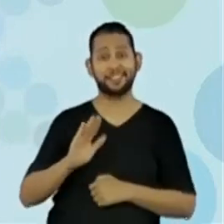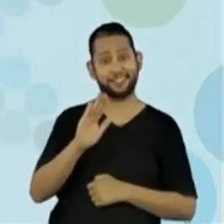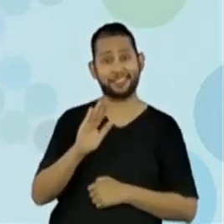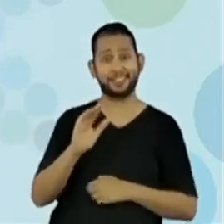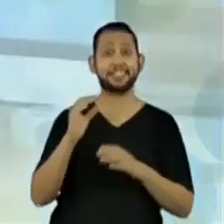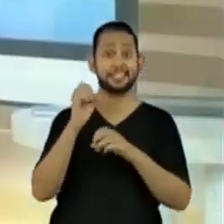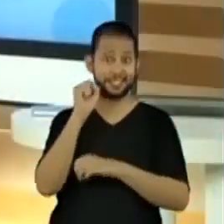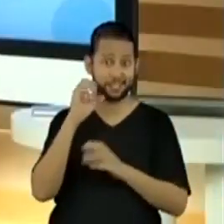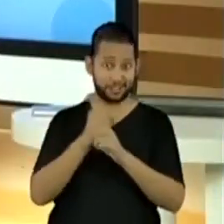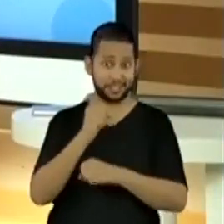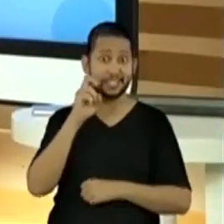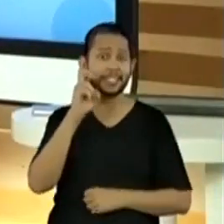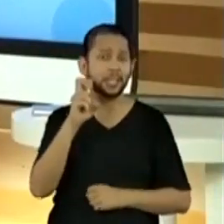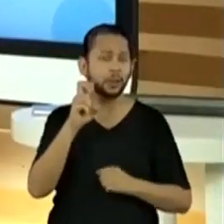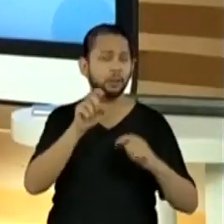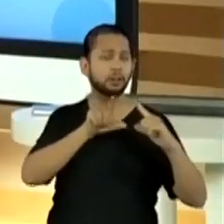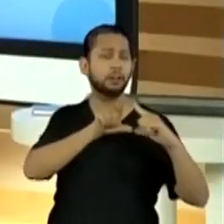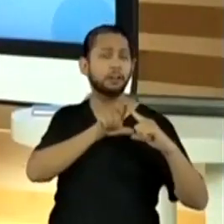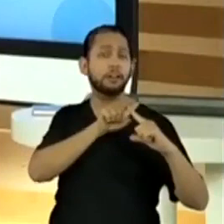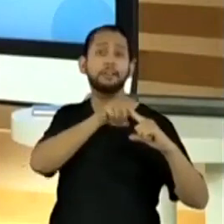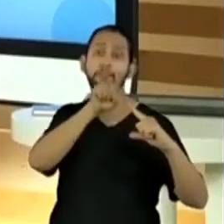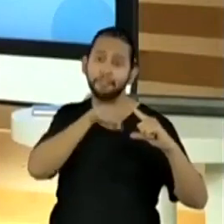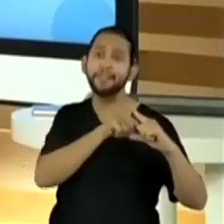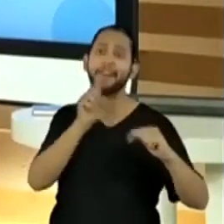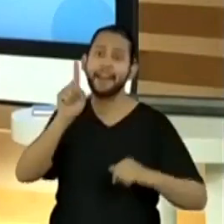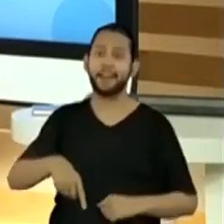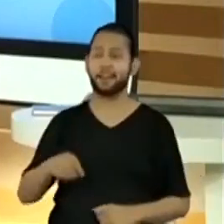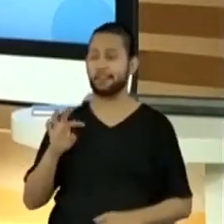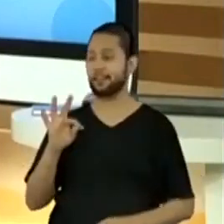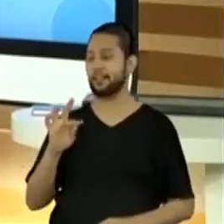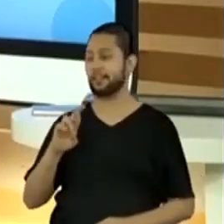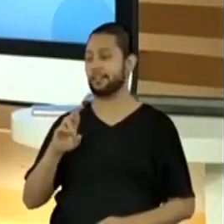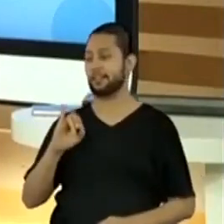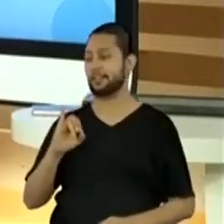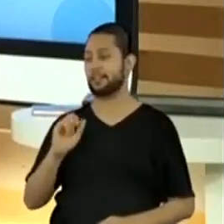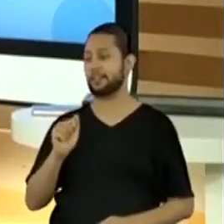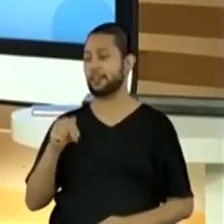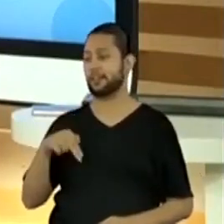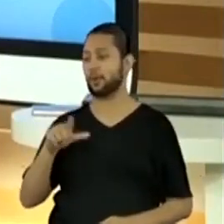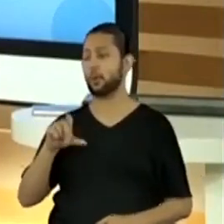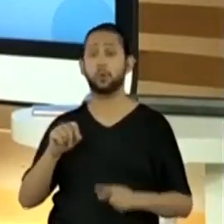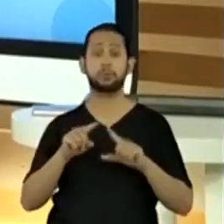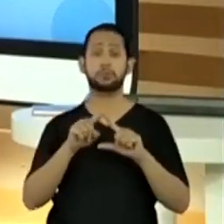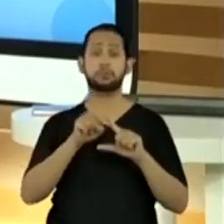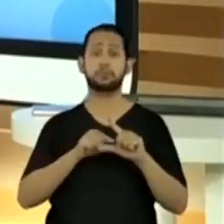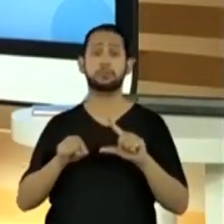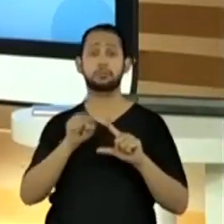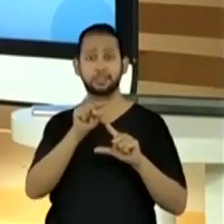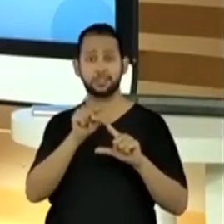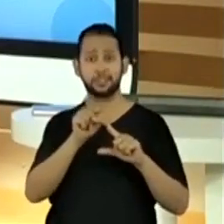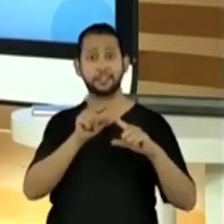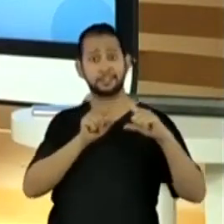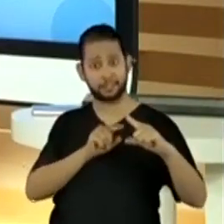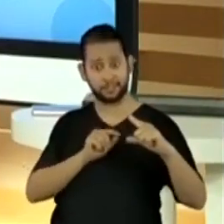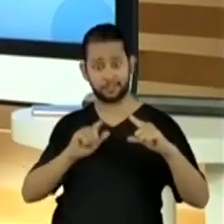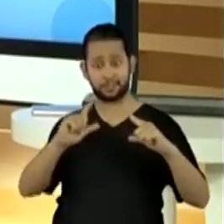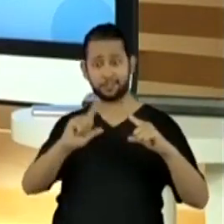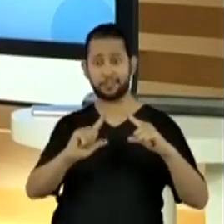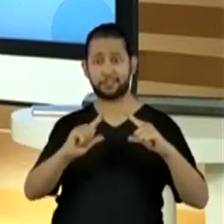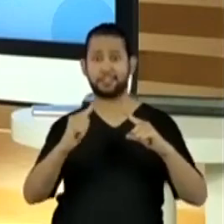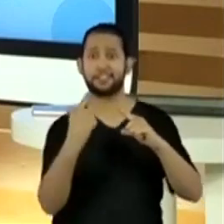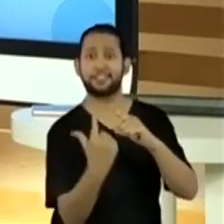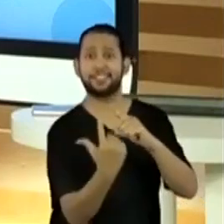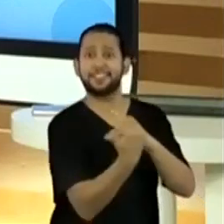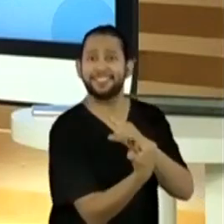as faces da pirâmide são triangulares. E ela tem uma base aqui, nesse caso é um